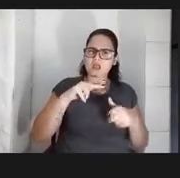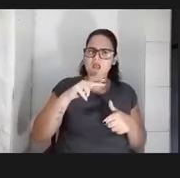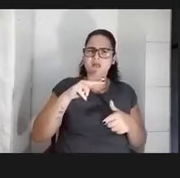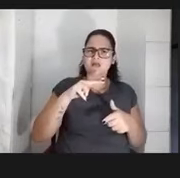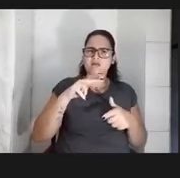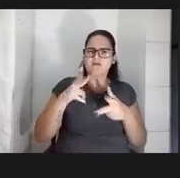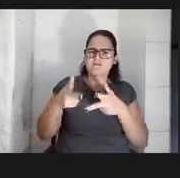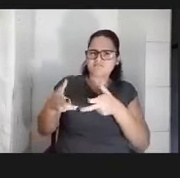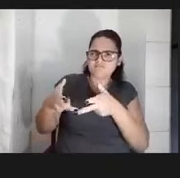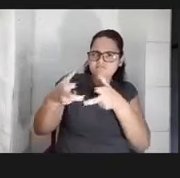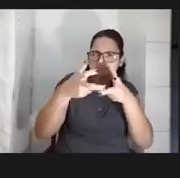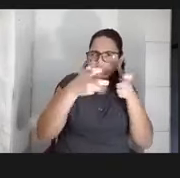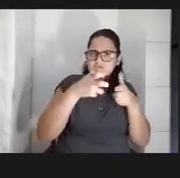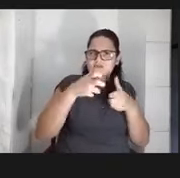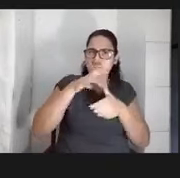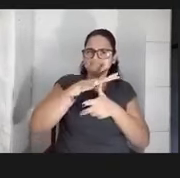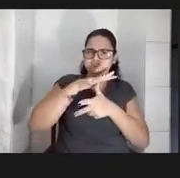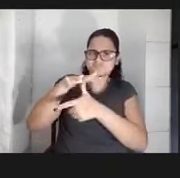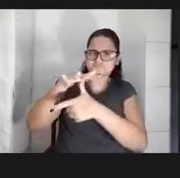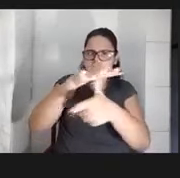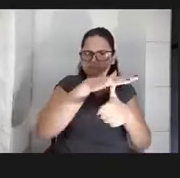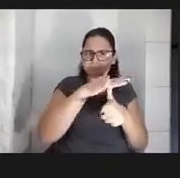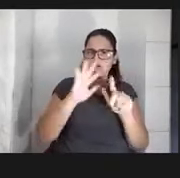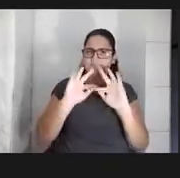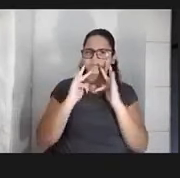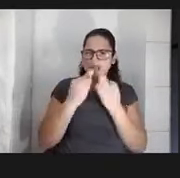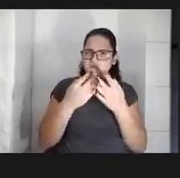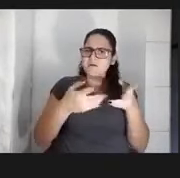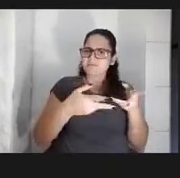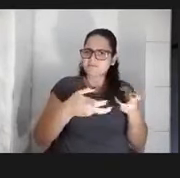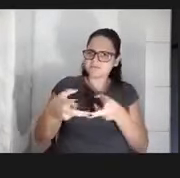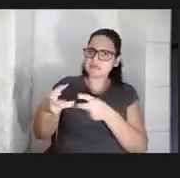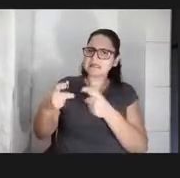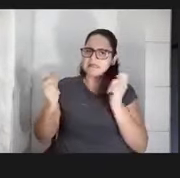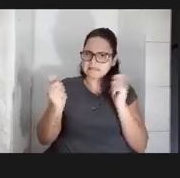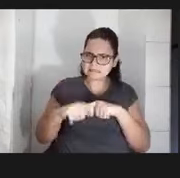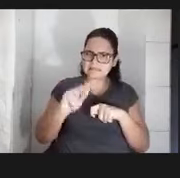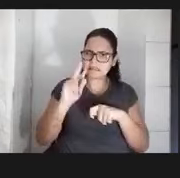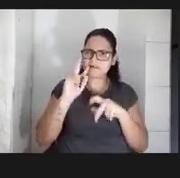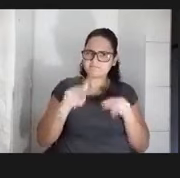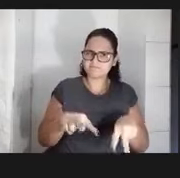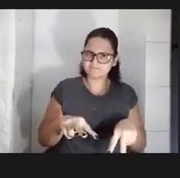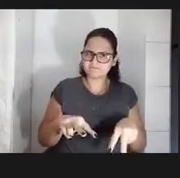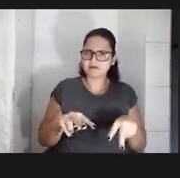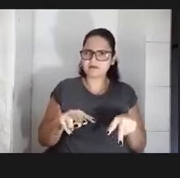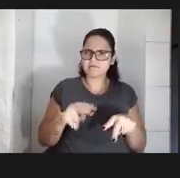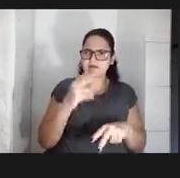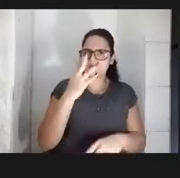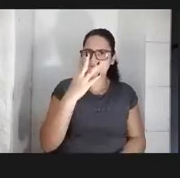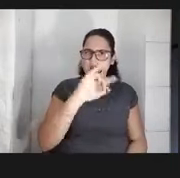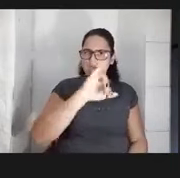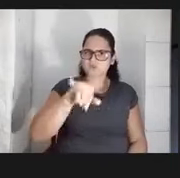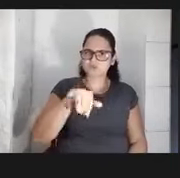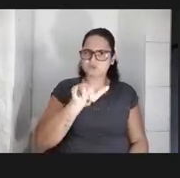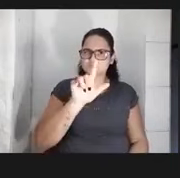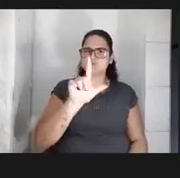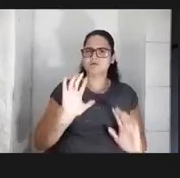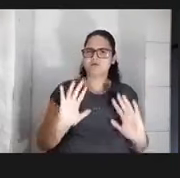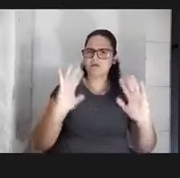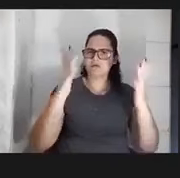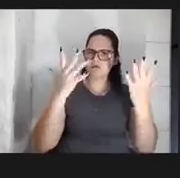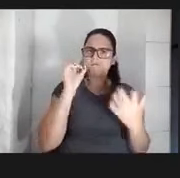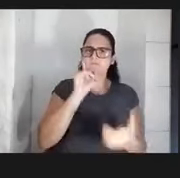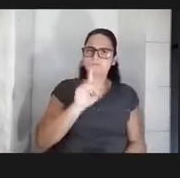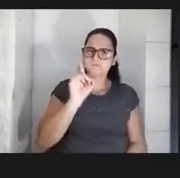famílias desabrigadas, o cara sentar para comemorar o 4 de julho dos americanos com o